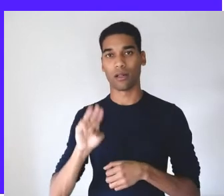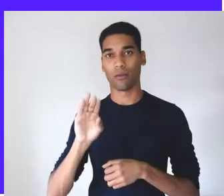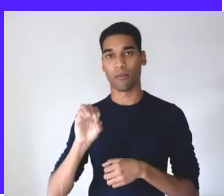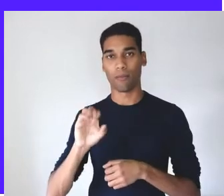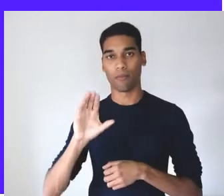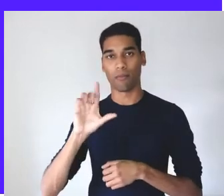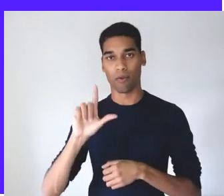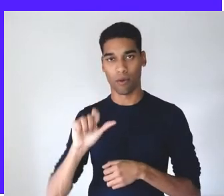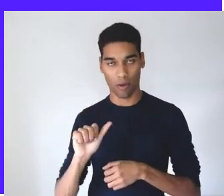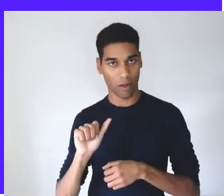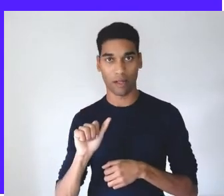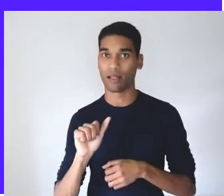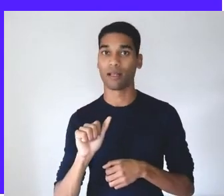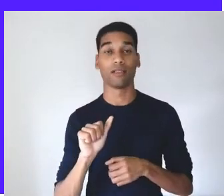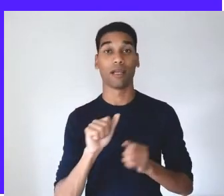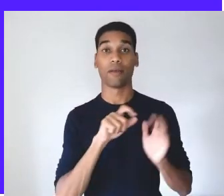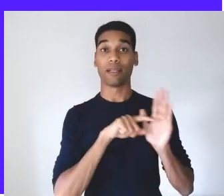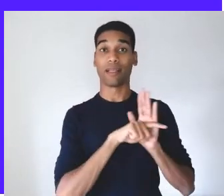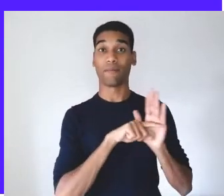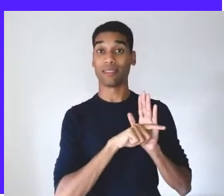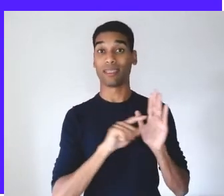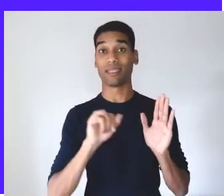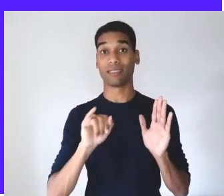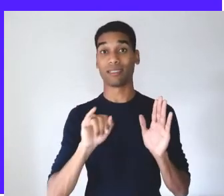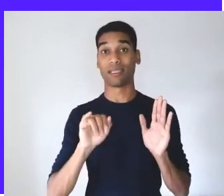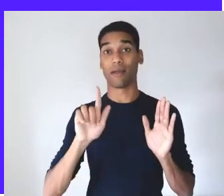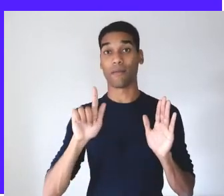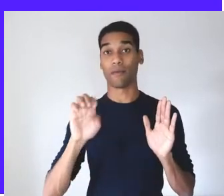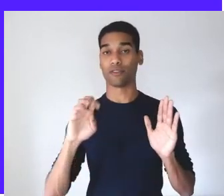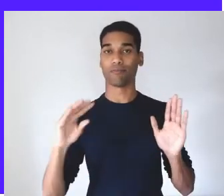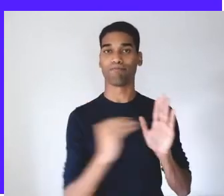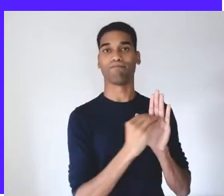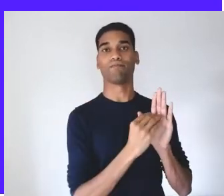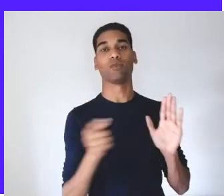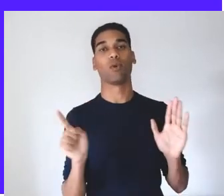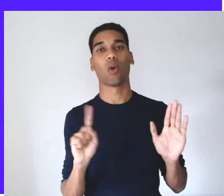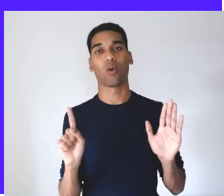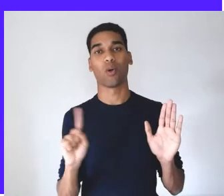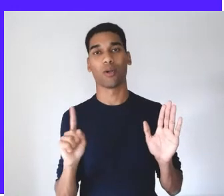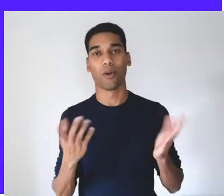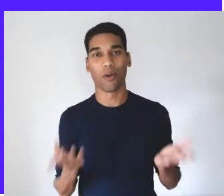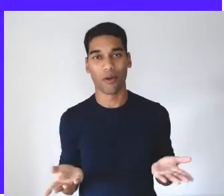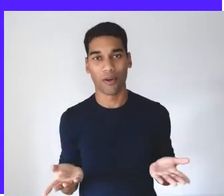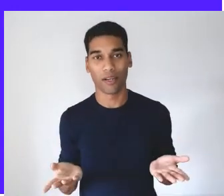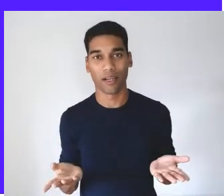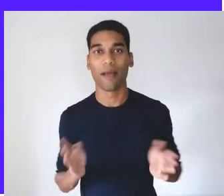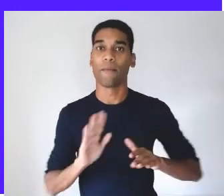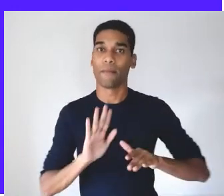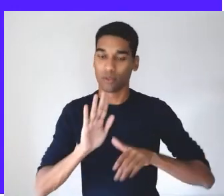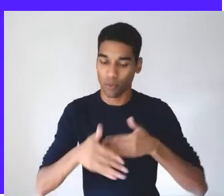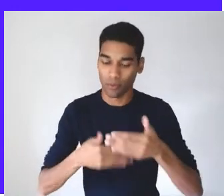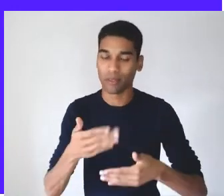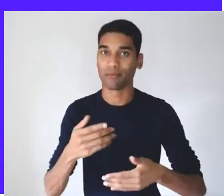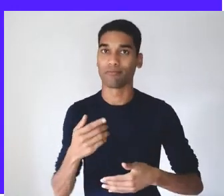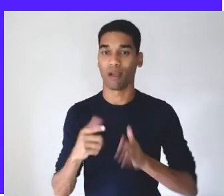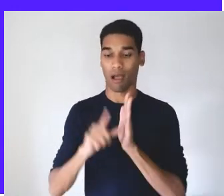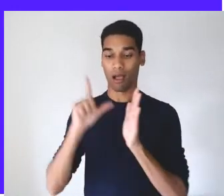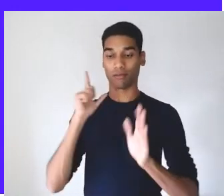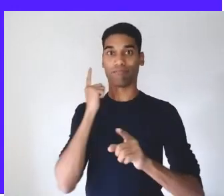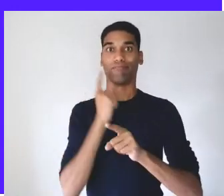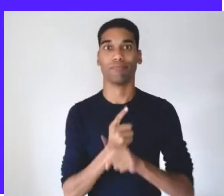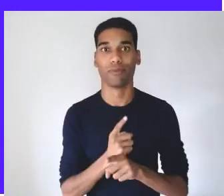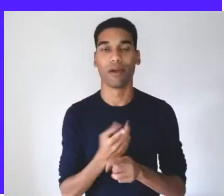no censo. Então, assim, a gente fez essa descoberta, mas Mas assim, ou